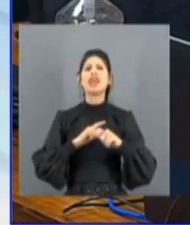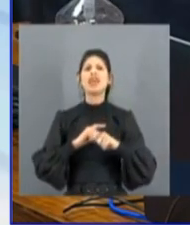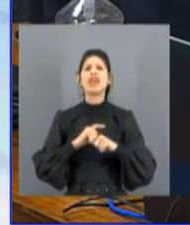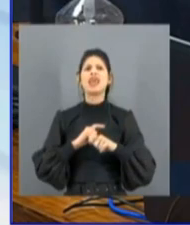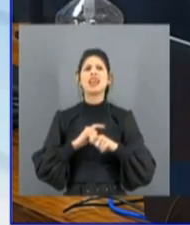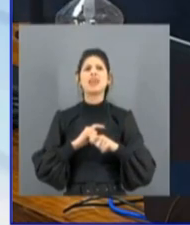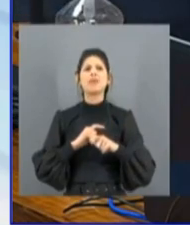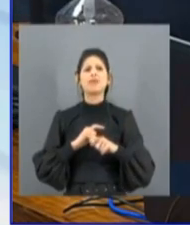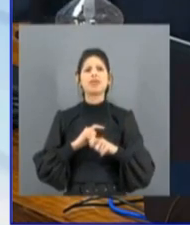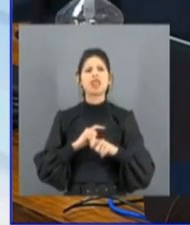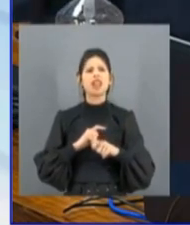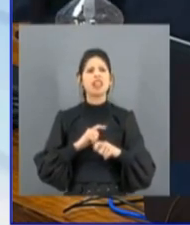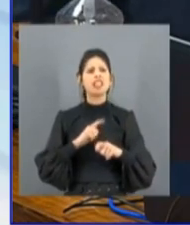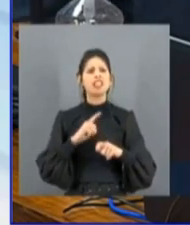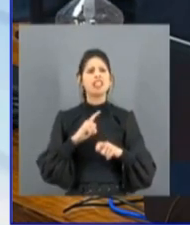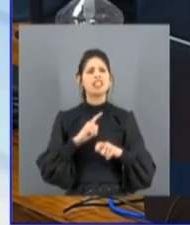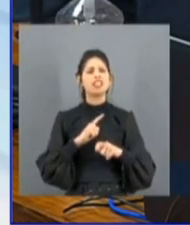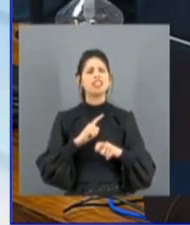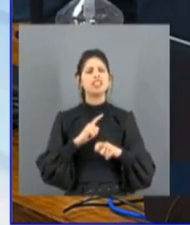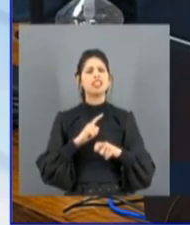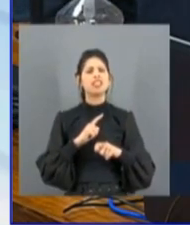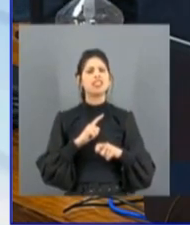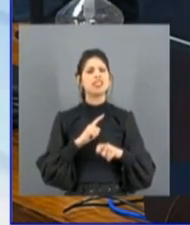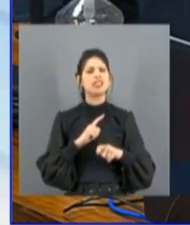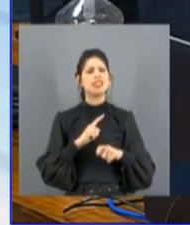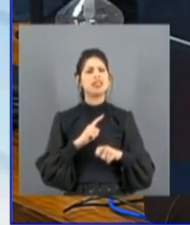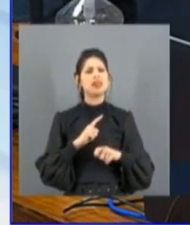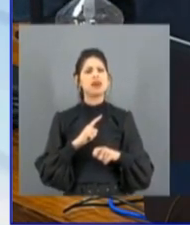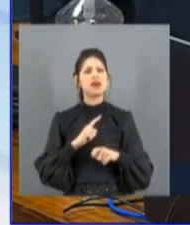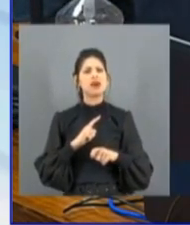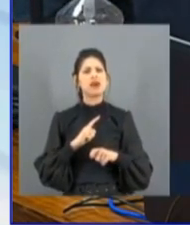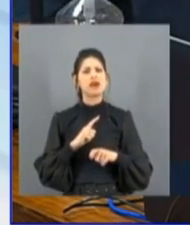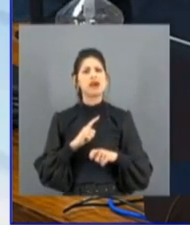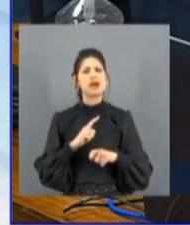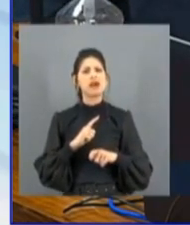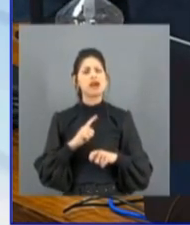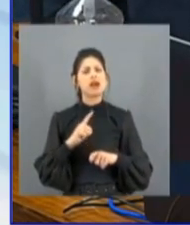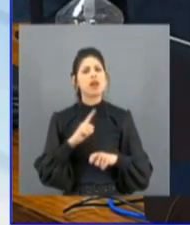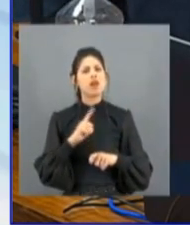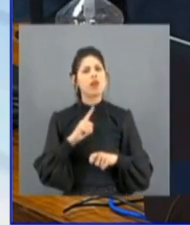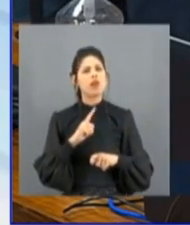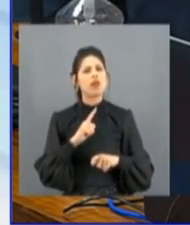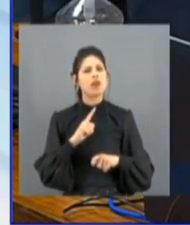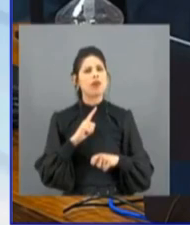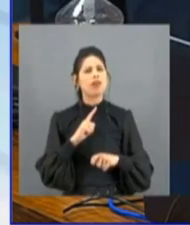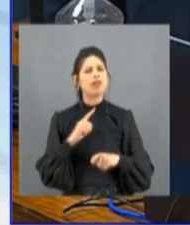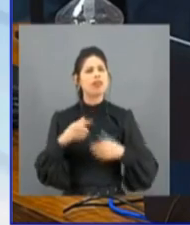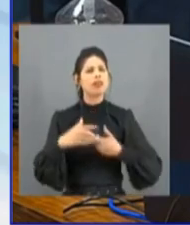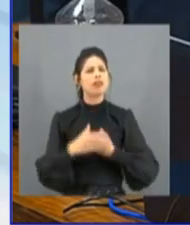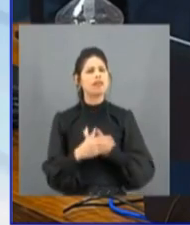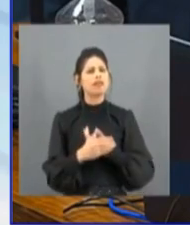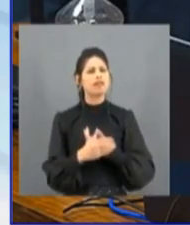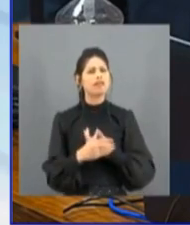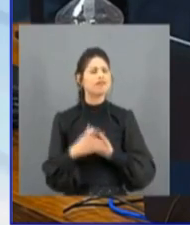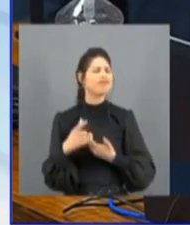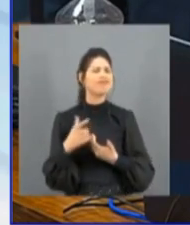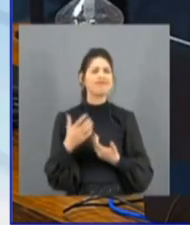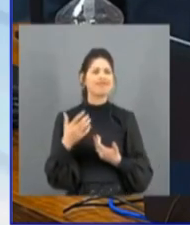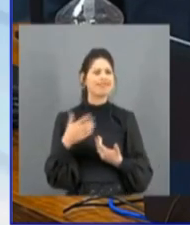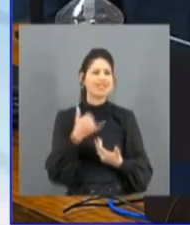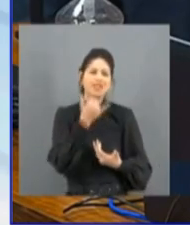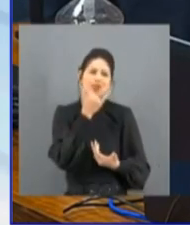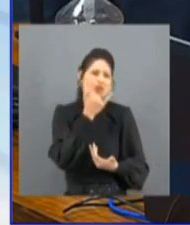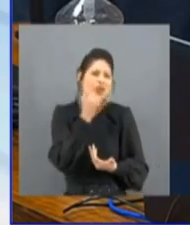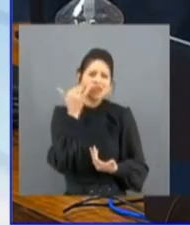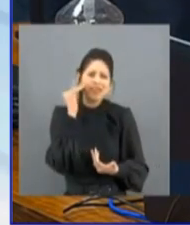comparar os negros a animais, porque, tipo assim, não são humanos. Pestializar. Como não são humanos,